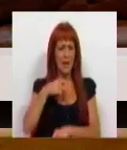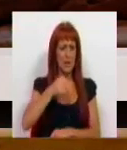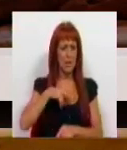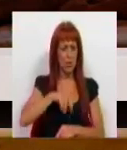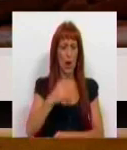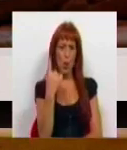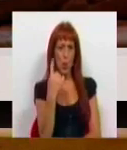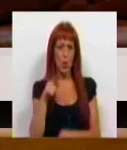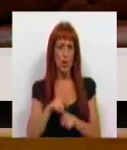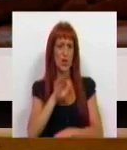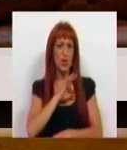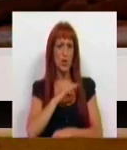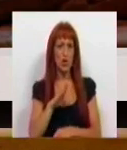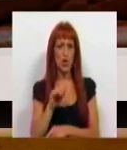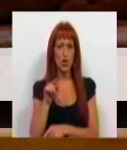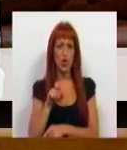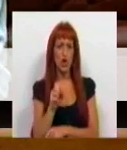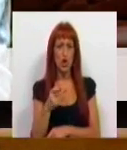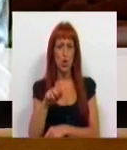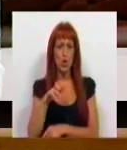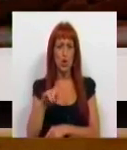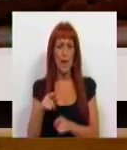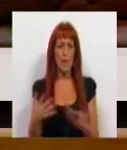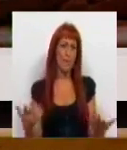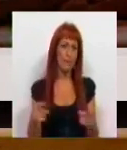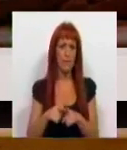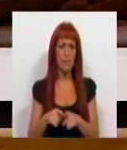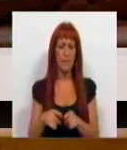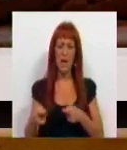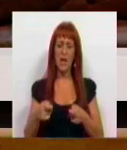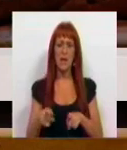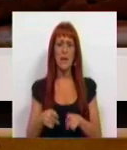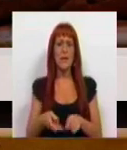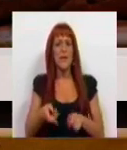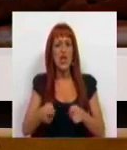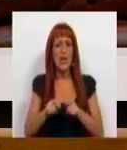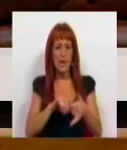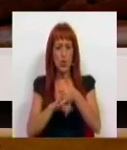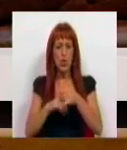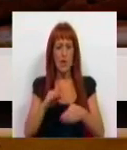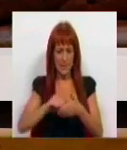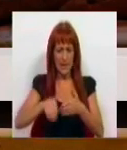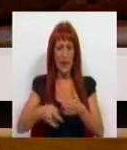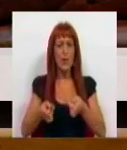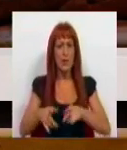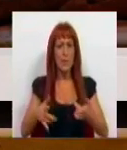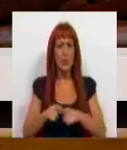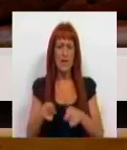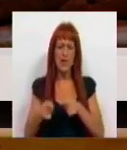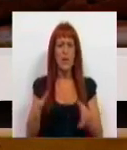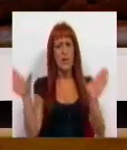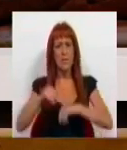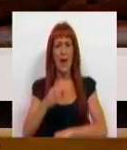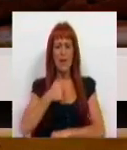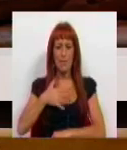Um deles é o Sr. Giuseppe Sofra, que é ainda gerente desta sociedade e secretário também, e gerente de